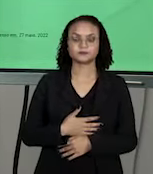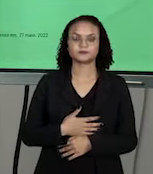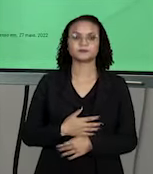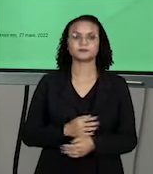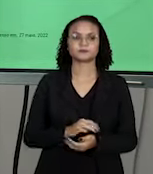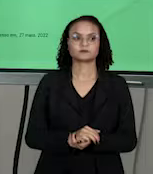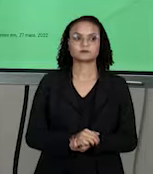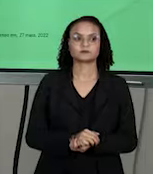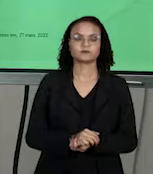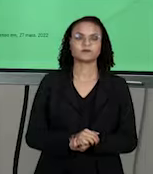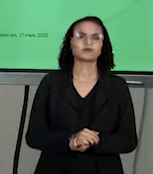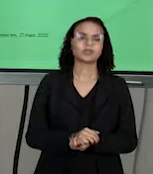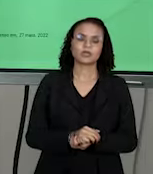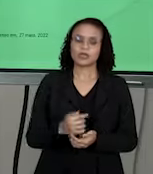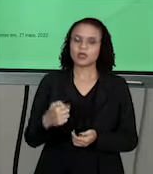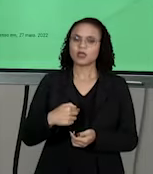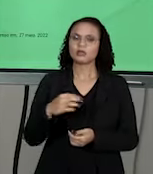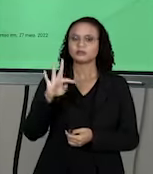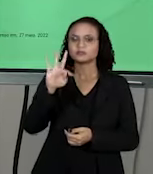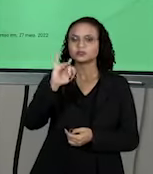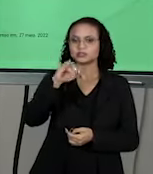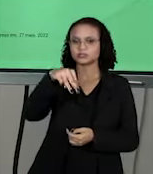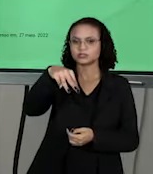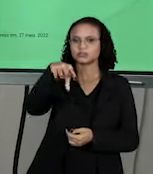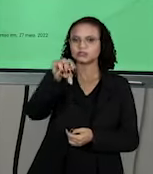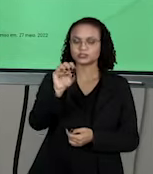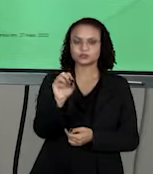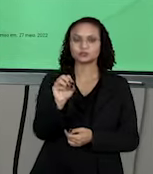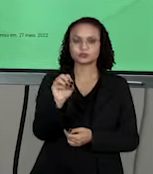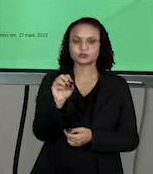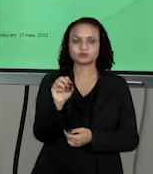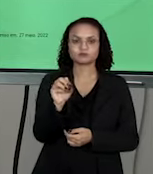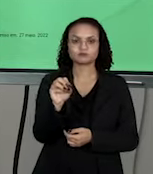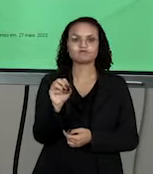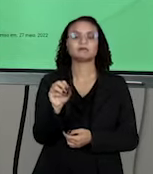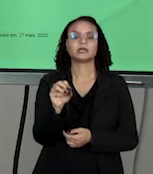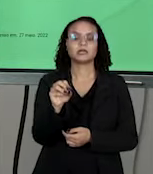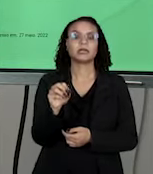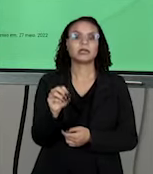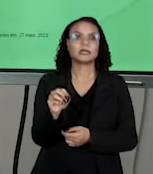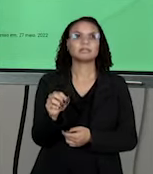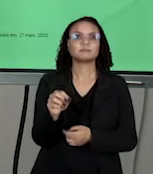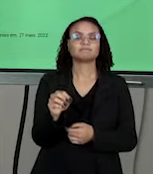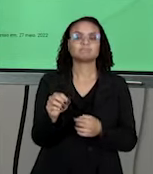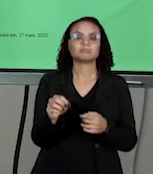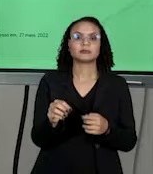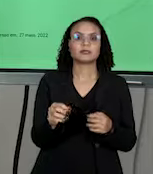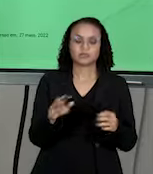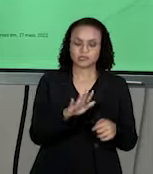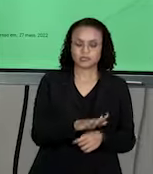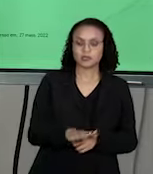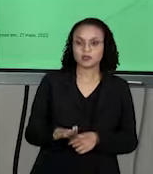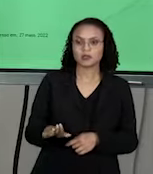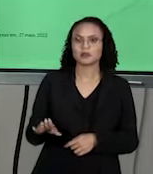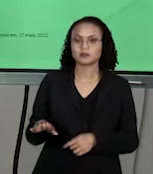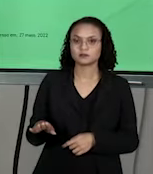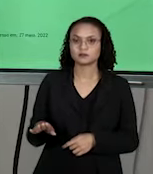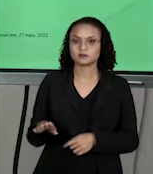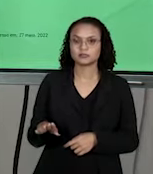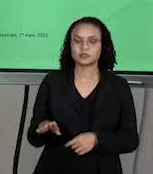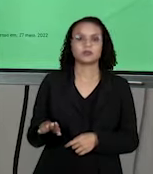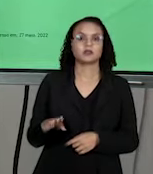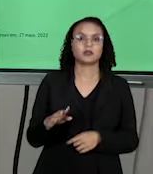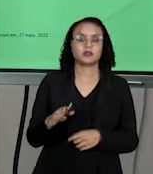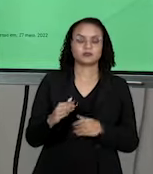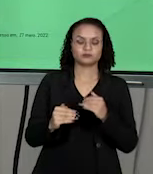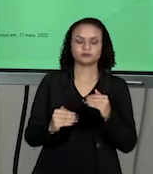torácica. O timo, gente, quando a gente é criança, ele é mais desenvolvido. À medida que a gente vai crescendo, ele